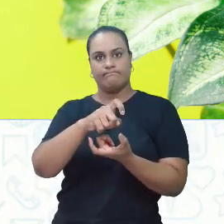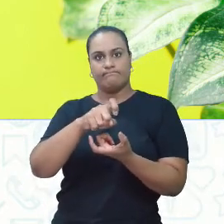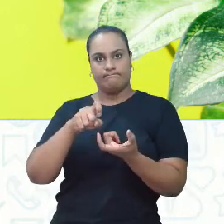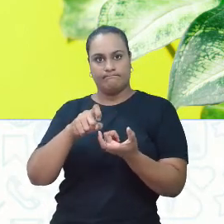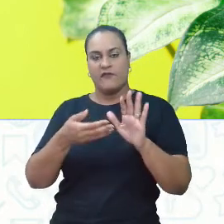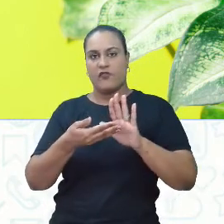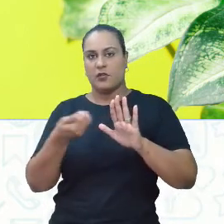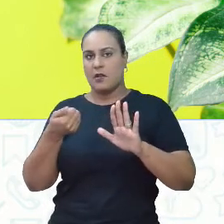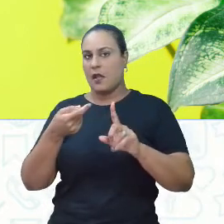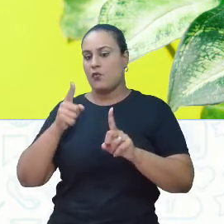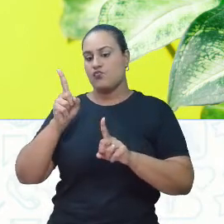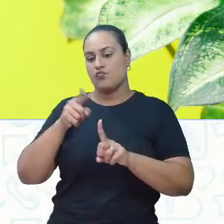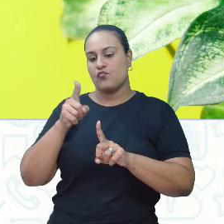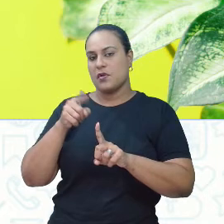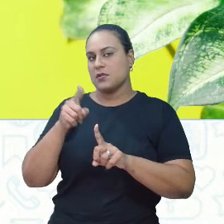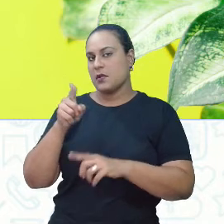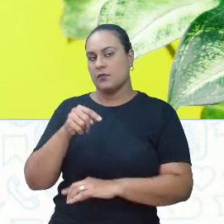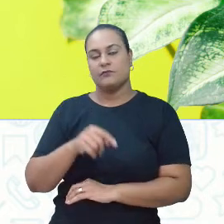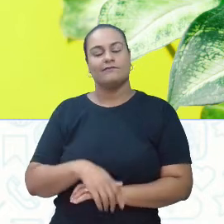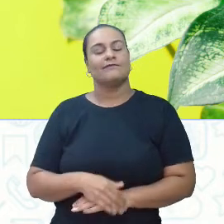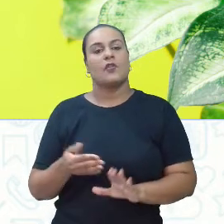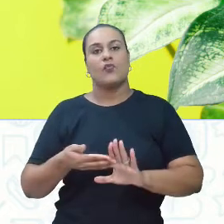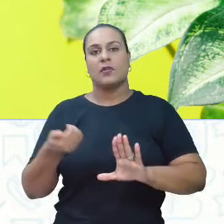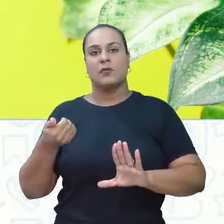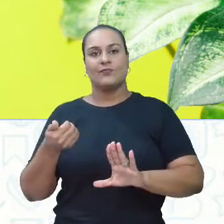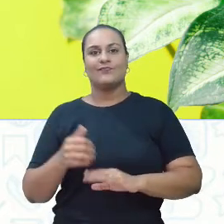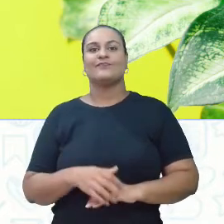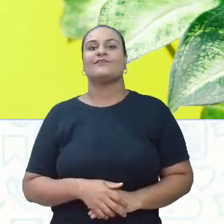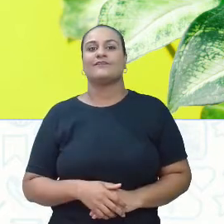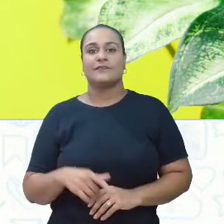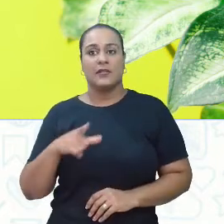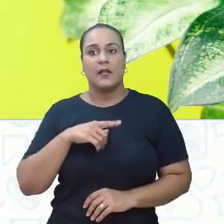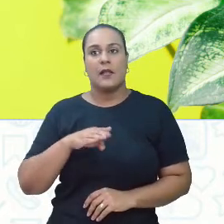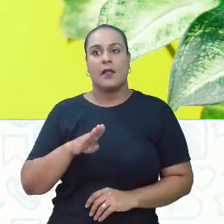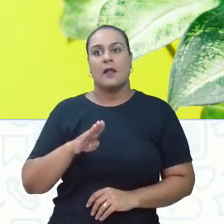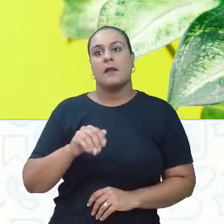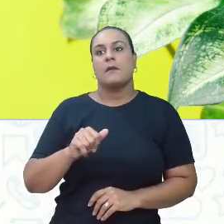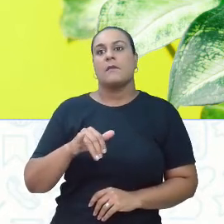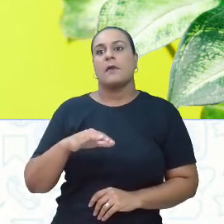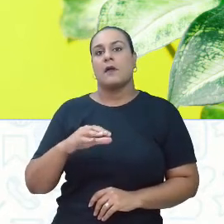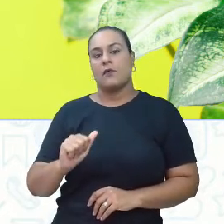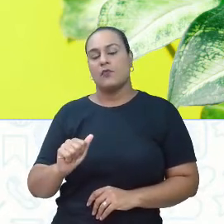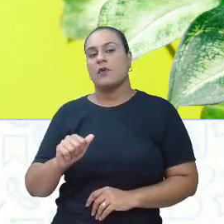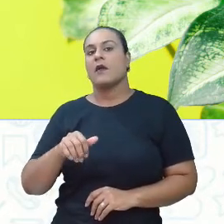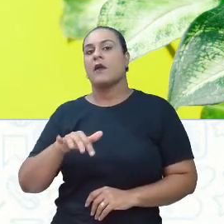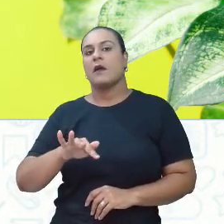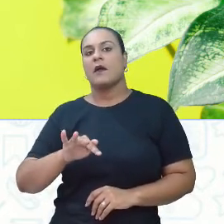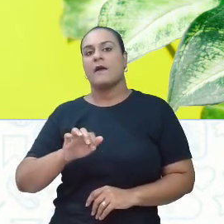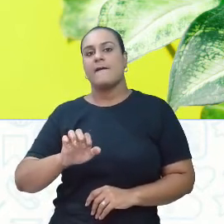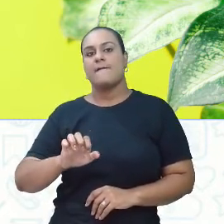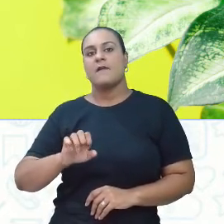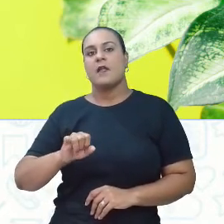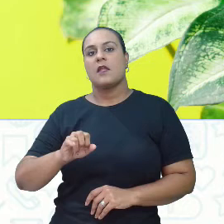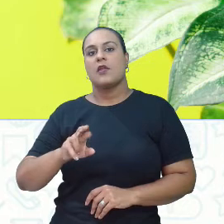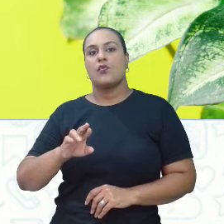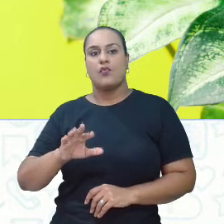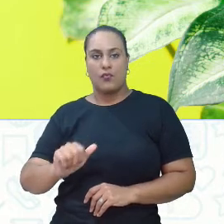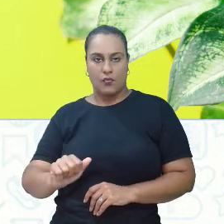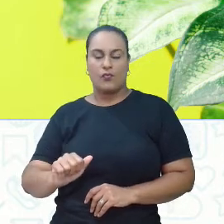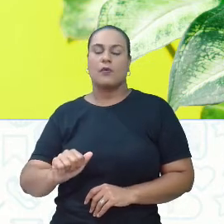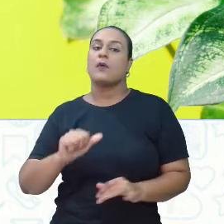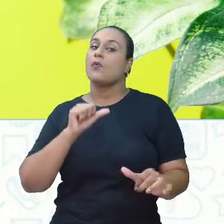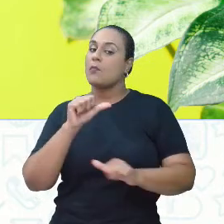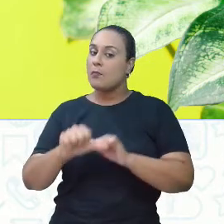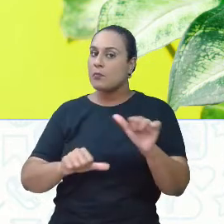que foi abolido, então, o acento dessa palavra. Então, a gente tem baiuca, feiura, tá certo? Como exemplo dessa